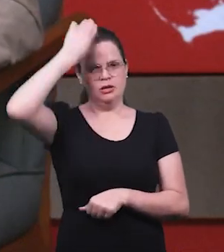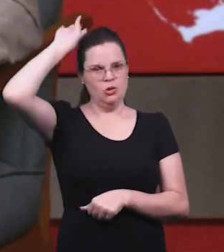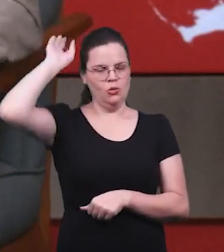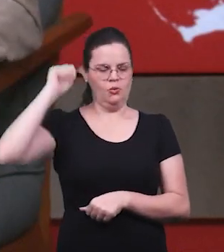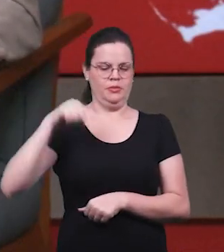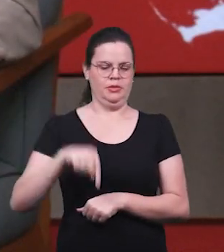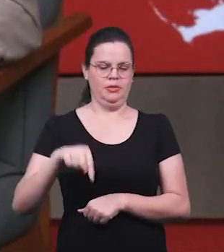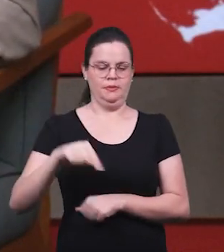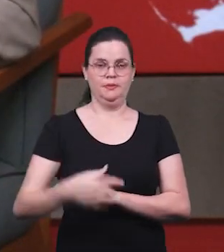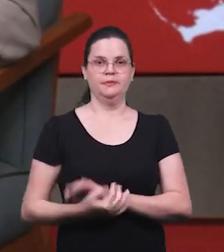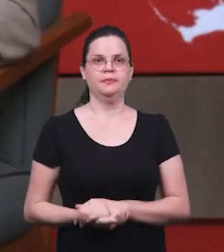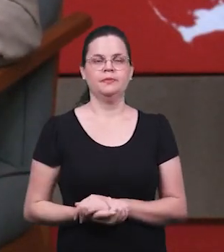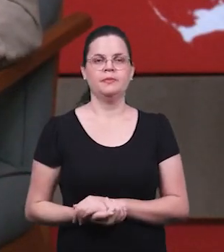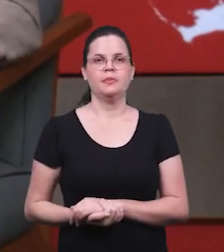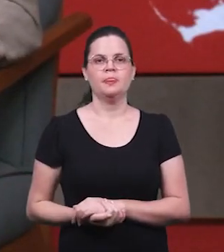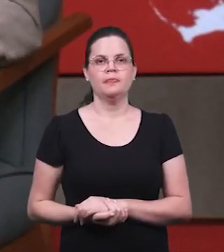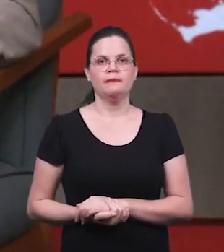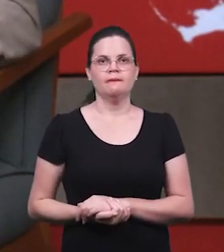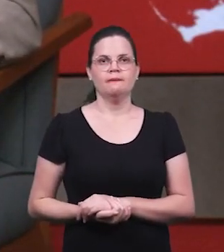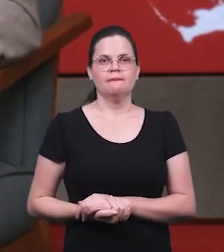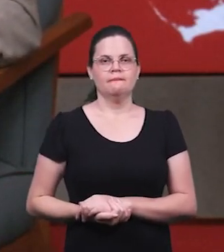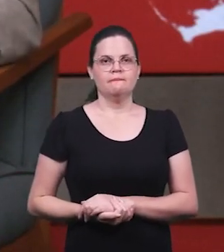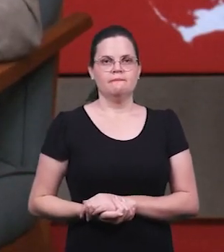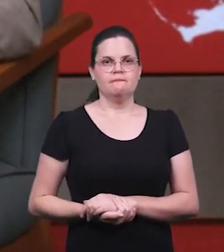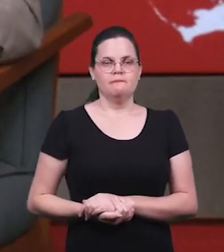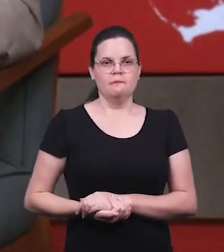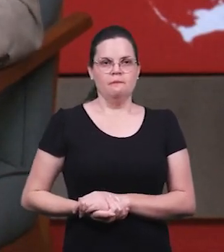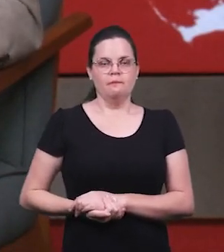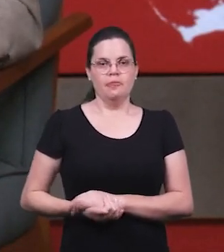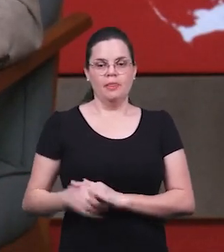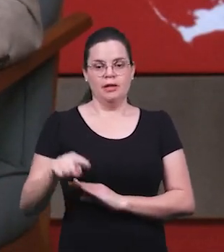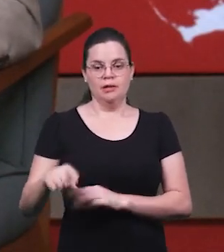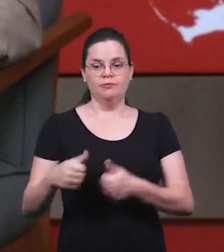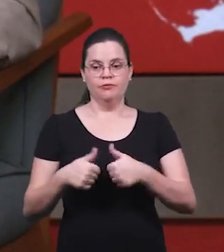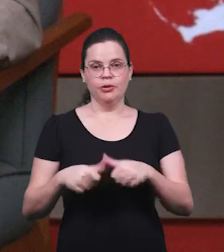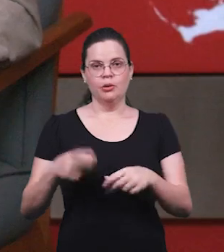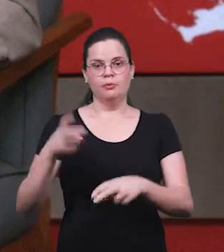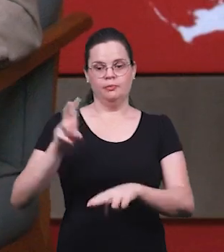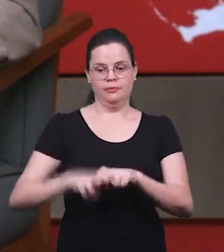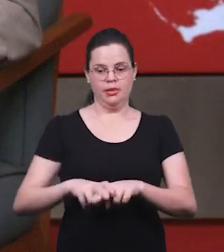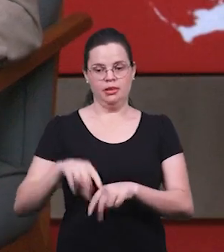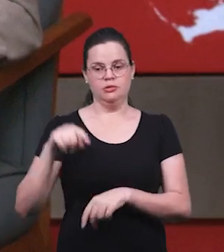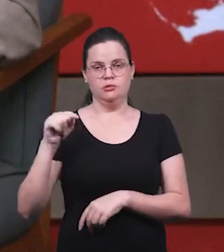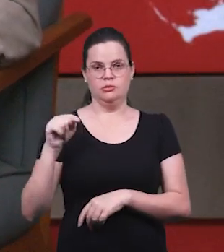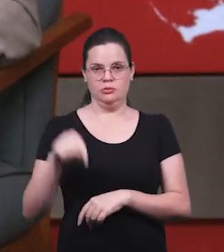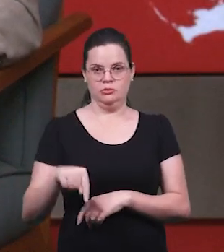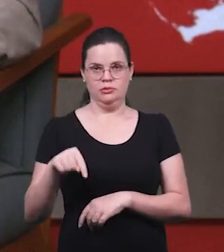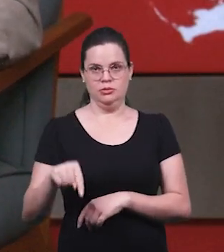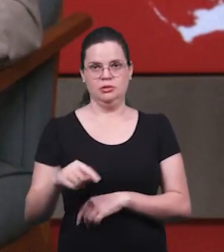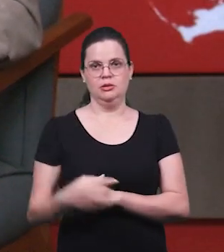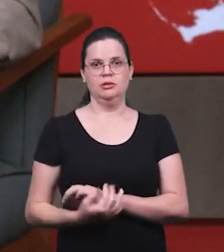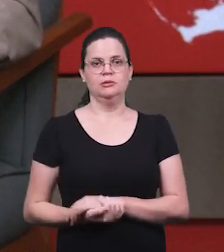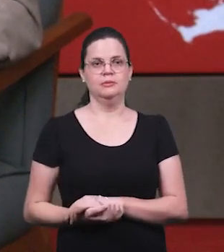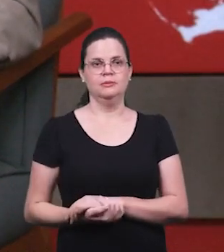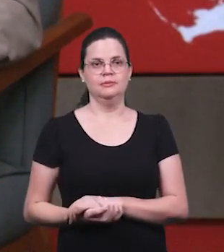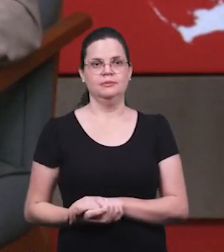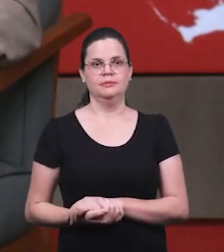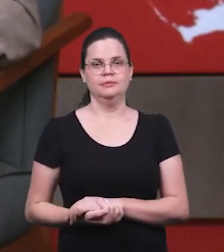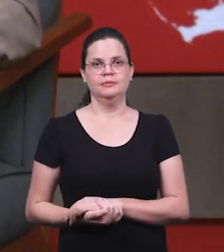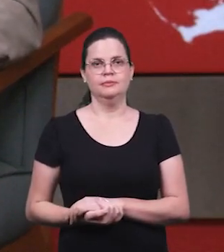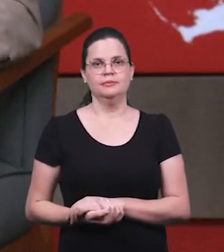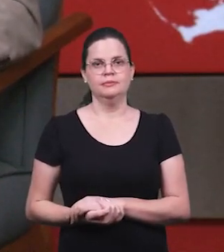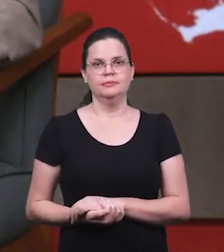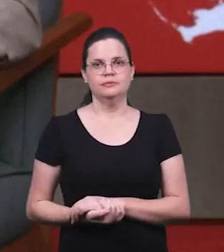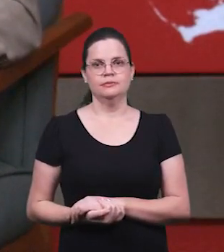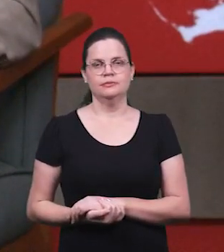início, ele ficou preso em Roma um tempo.